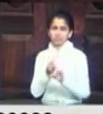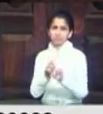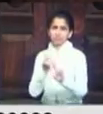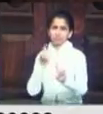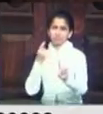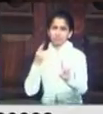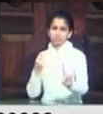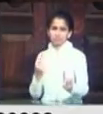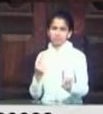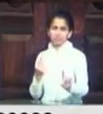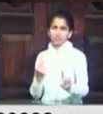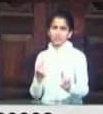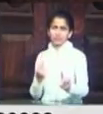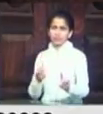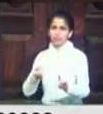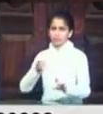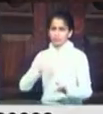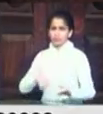do controle,